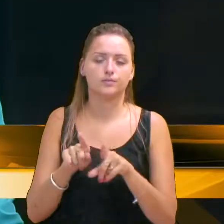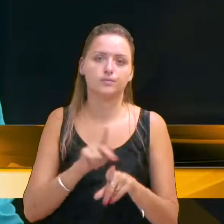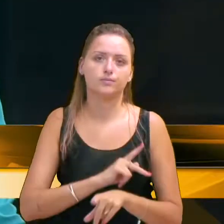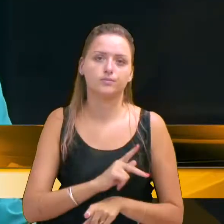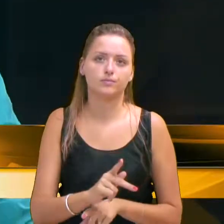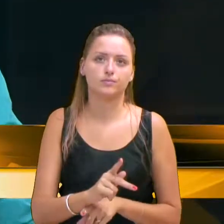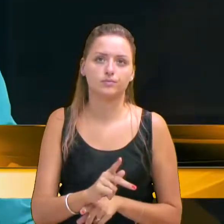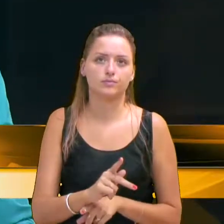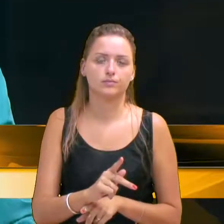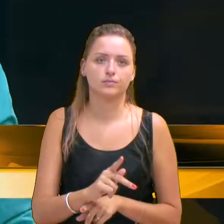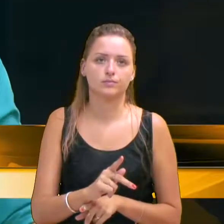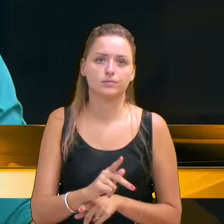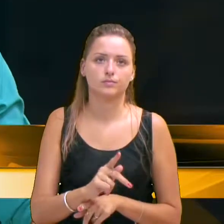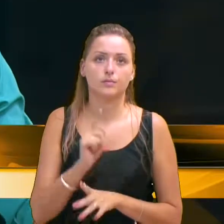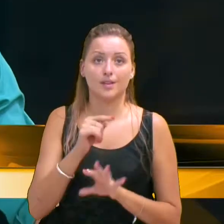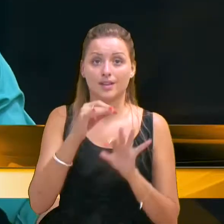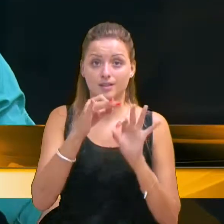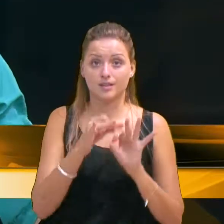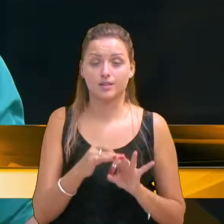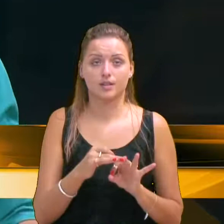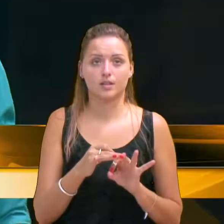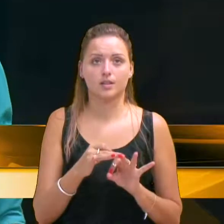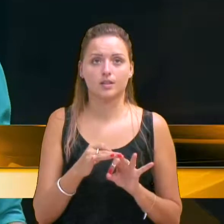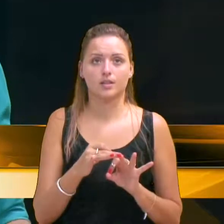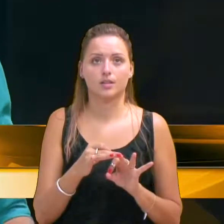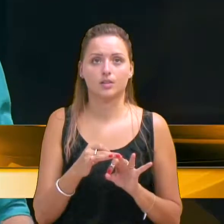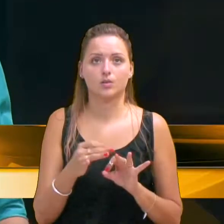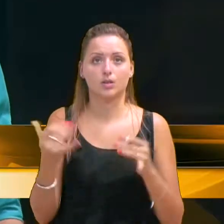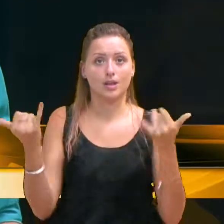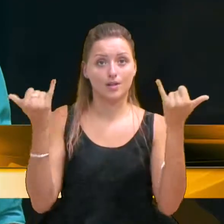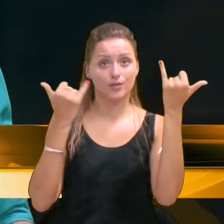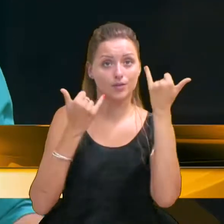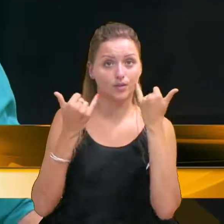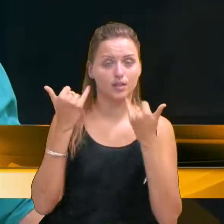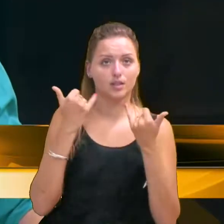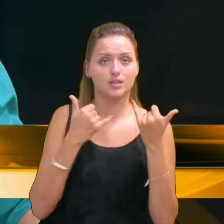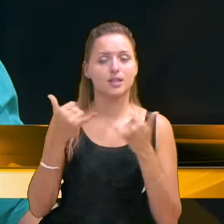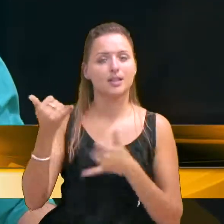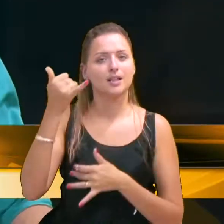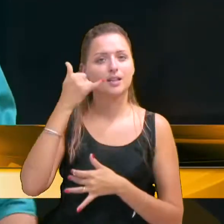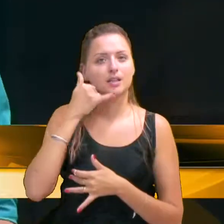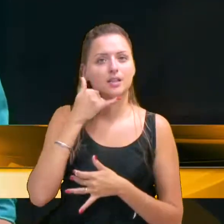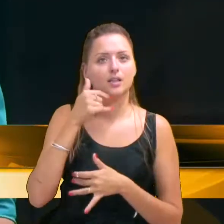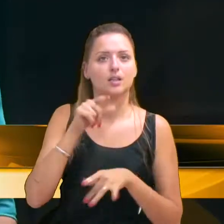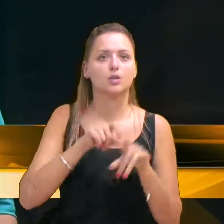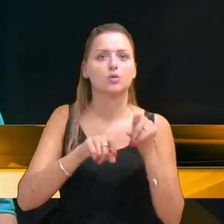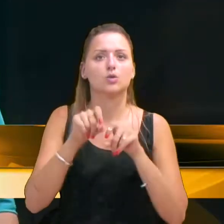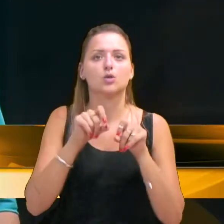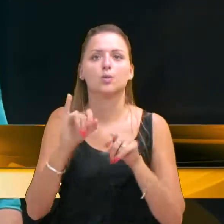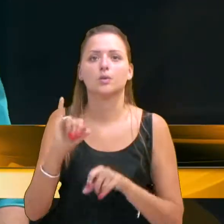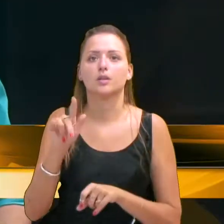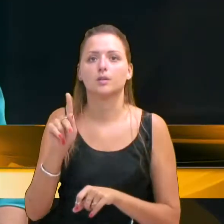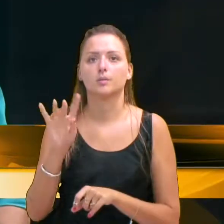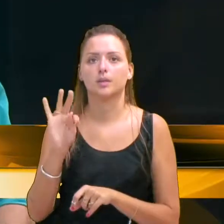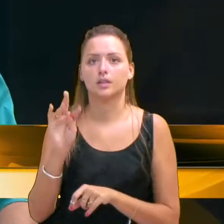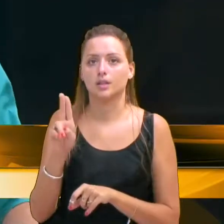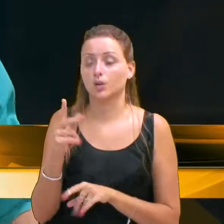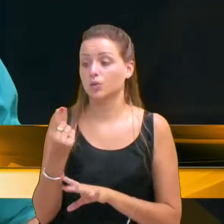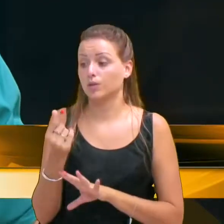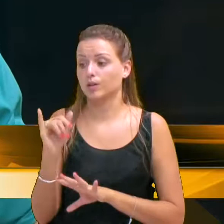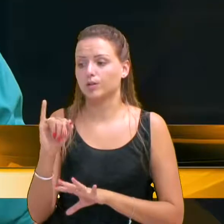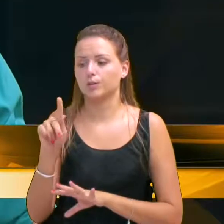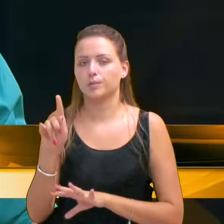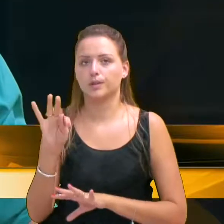presidente, com certeza chega em nossos gabinetes, ligam para nós sobre IPTU, né? Valor de